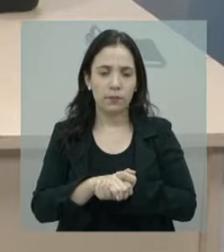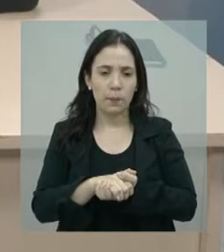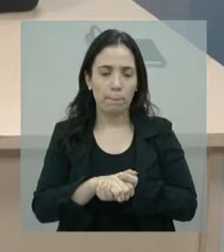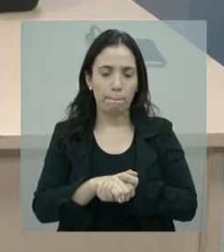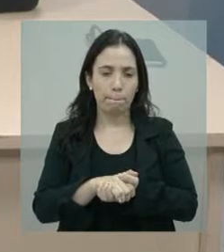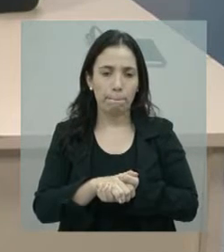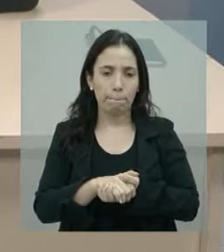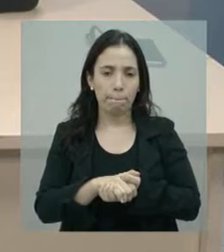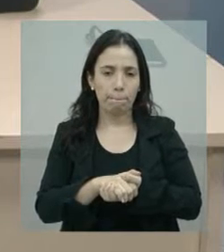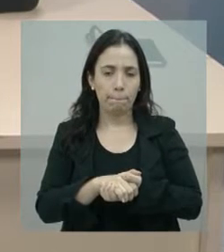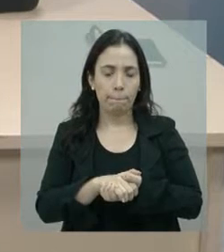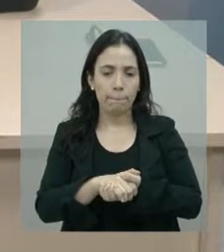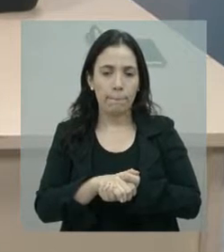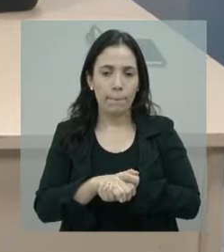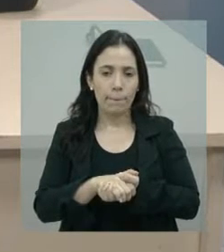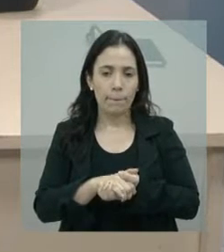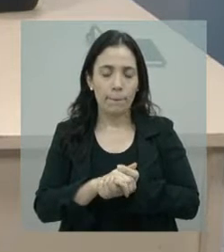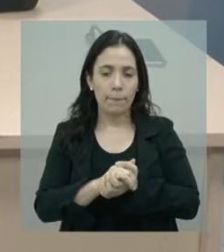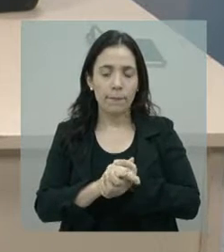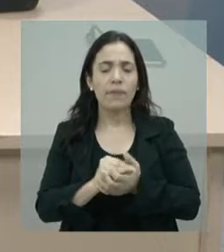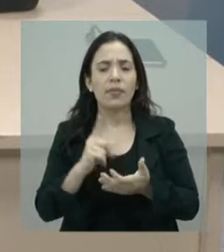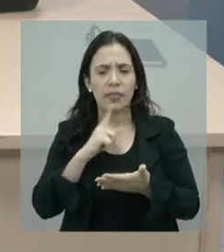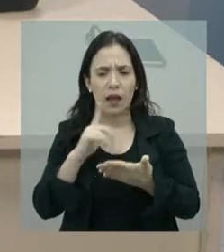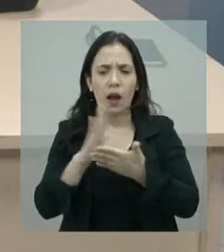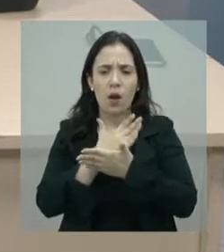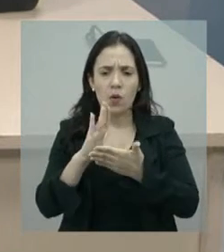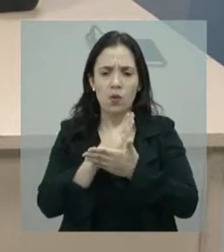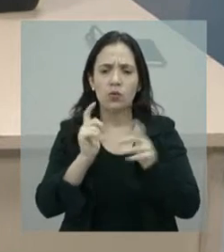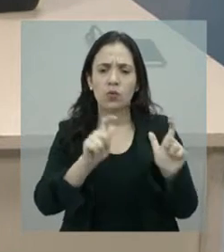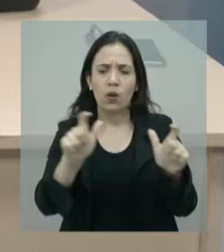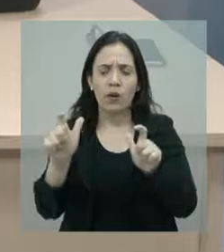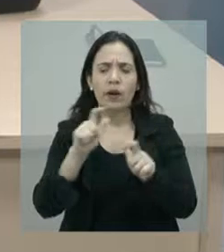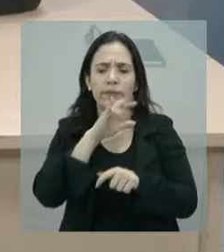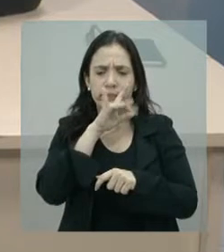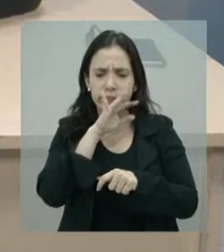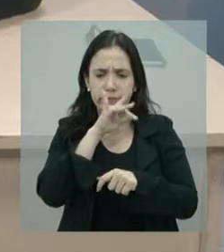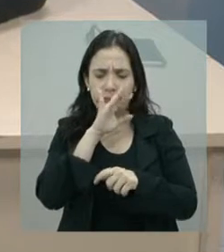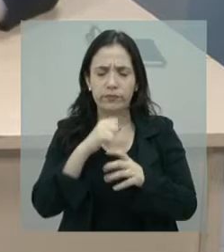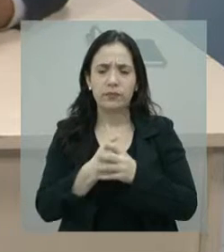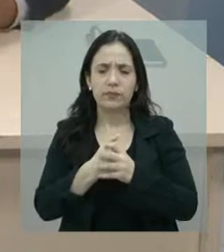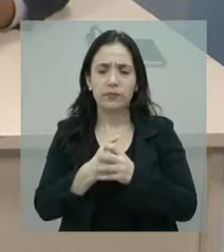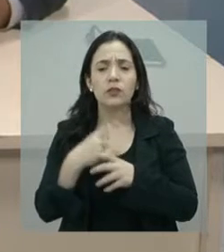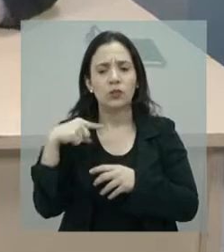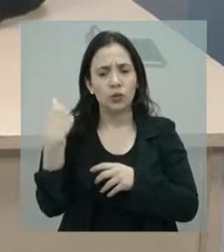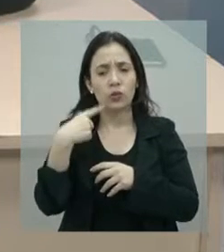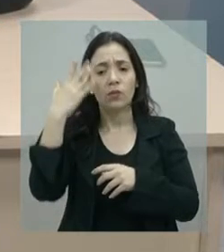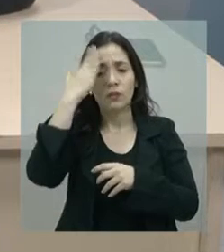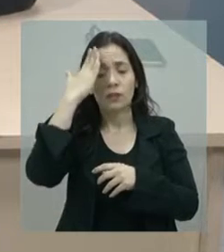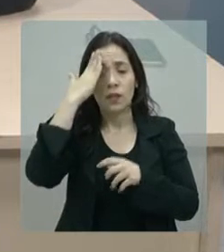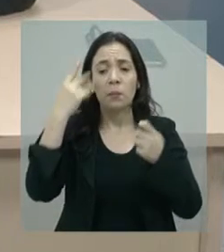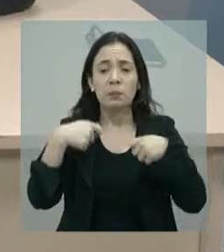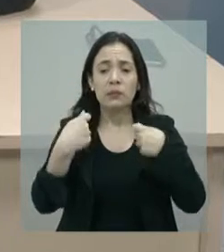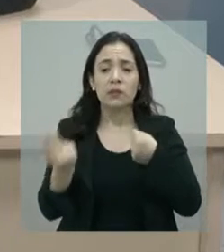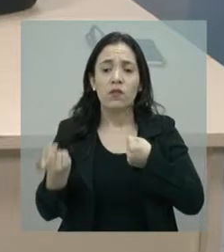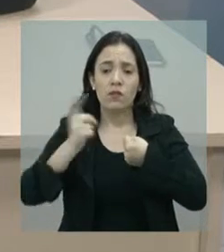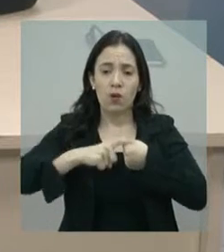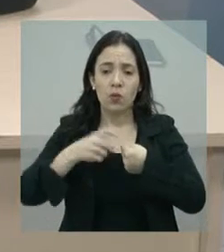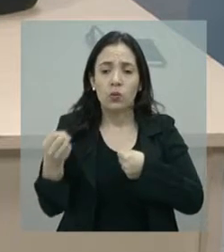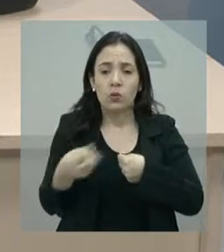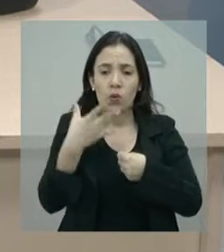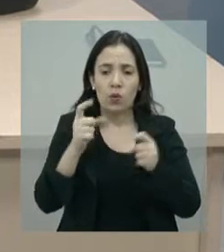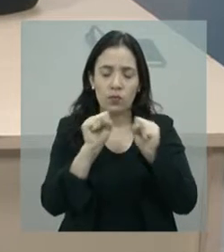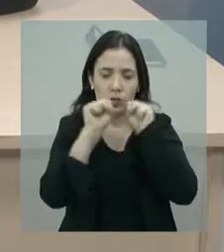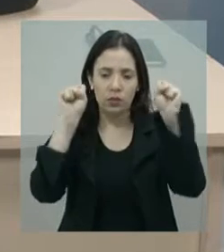colegas eram muito grandes. Né, não eram em todos, mas a gente tinha alguns locais críticos. O senhor, inclusive, reclamou. E a gente precisava voltar para o novo sistema. E eu acho